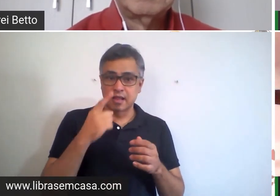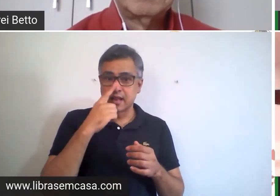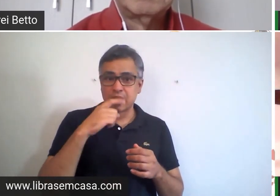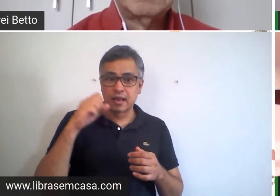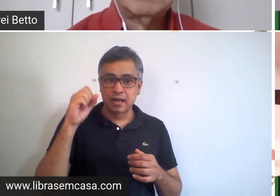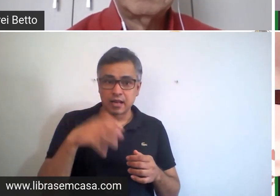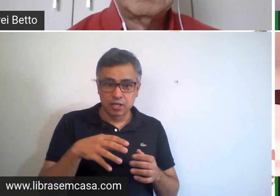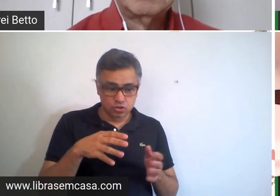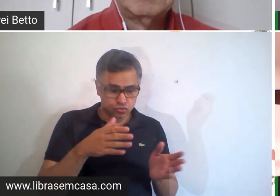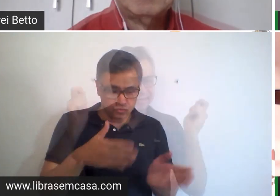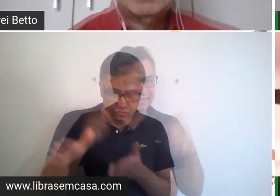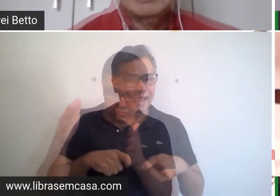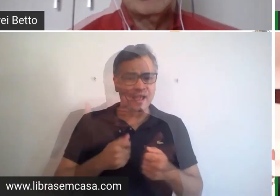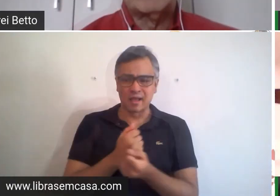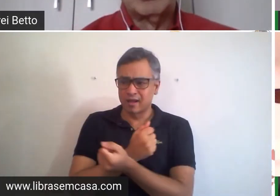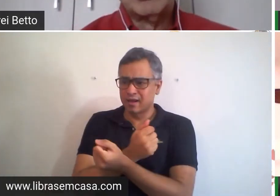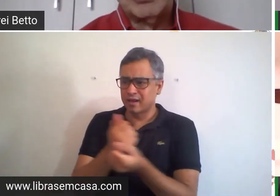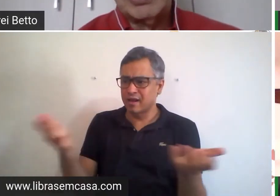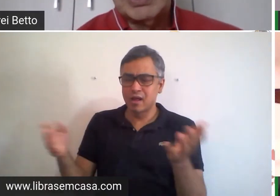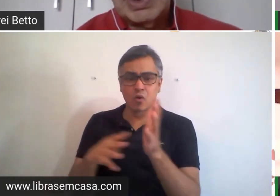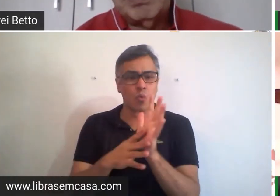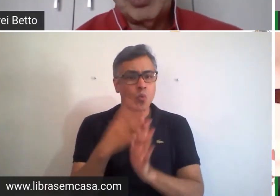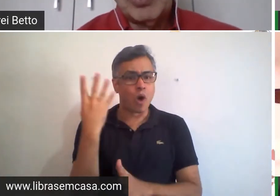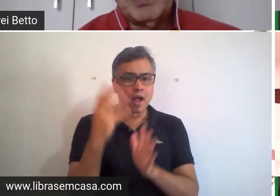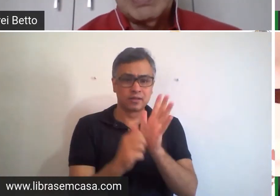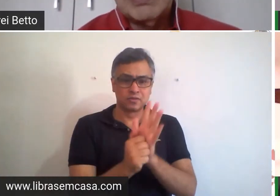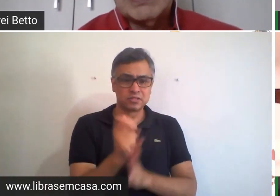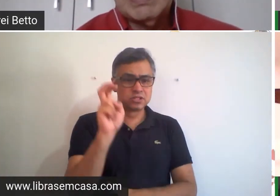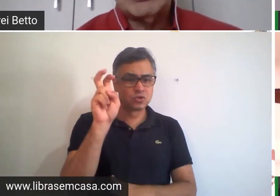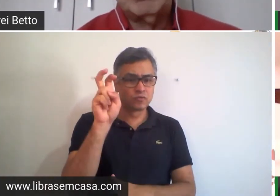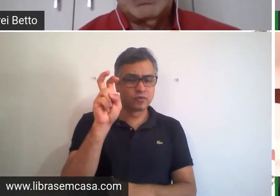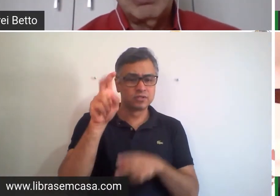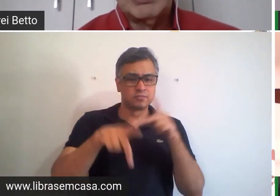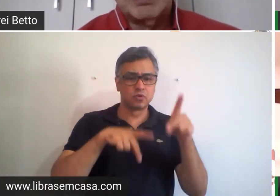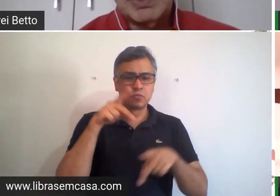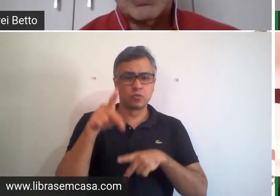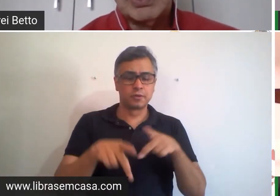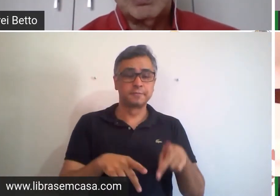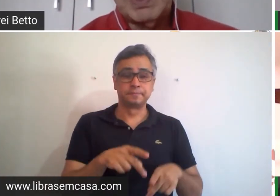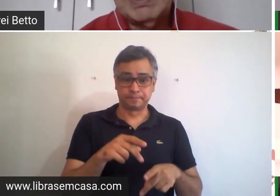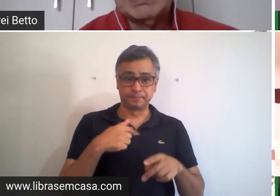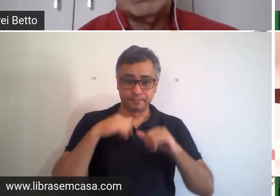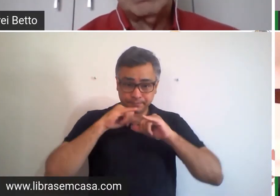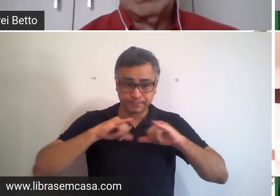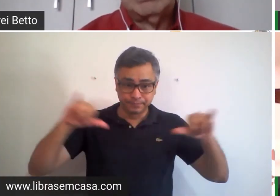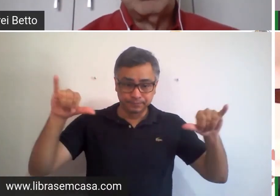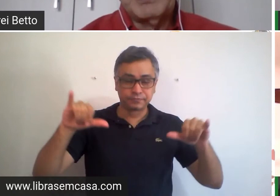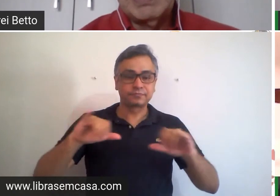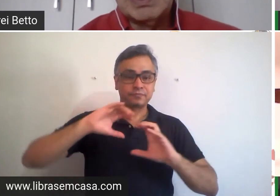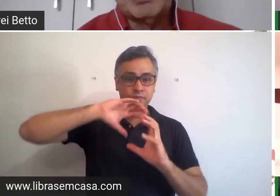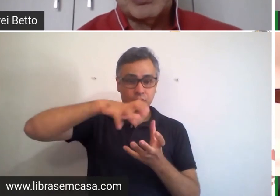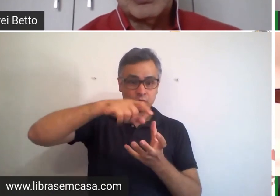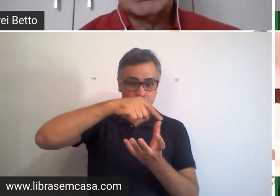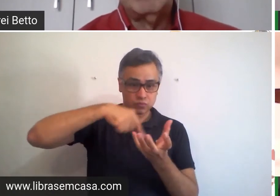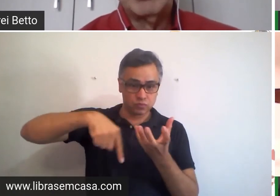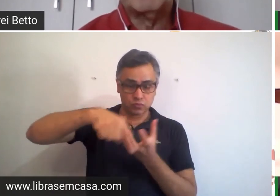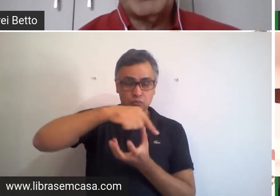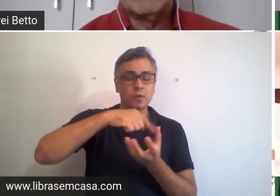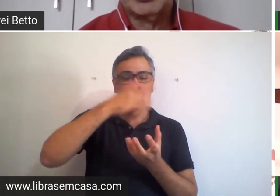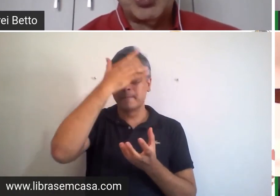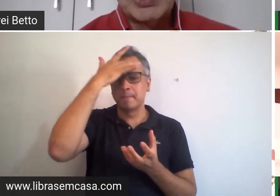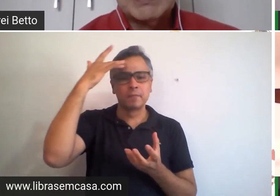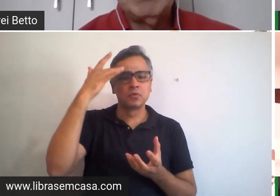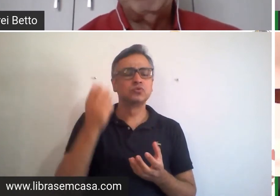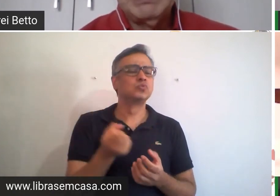determinadas pessoas sejam lixo. Nós somos hoje pouco mais de 7 bilhões de pessoas no planeta e o planeta produz alimentos